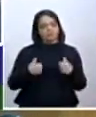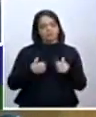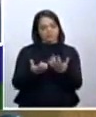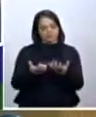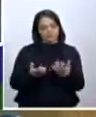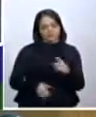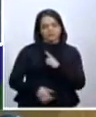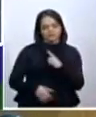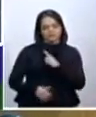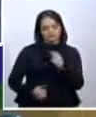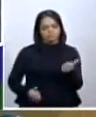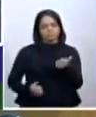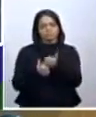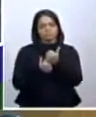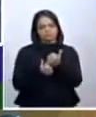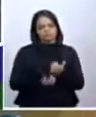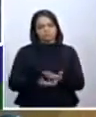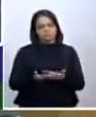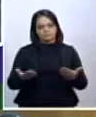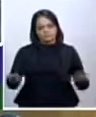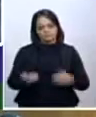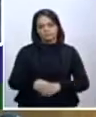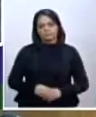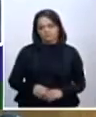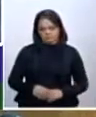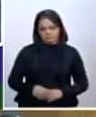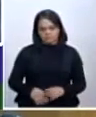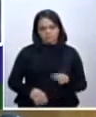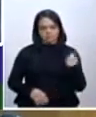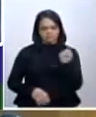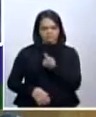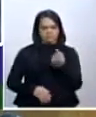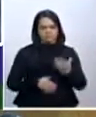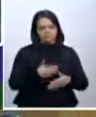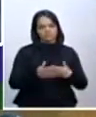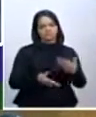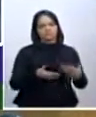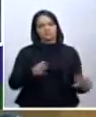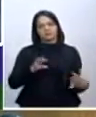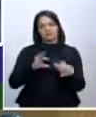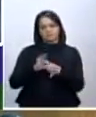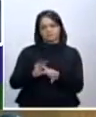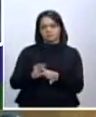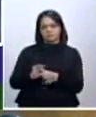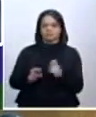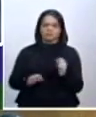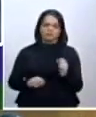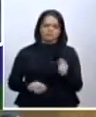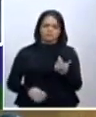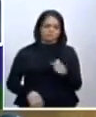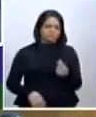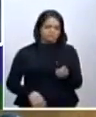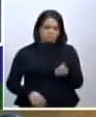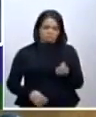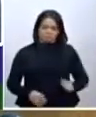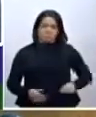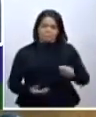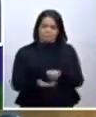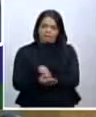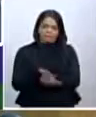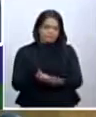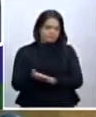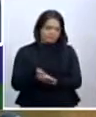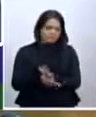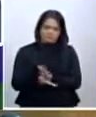ter esse apoio dos senhores para que a gente desenvolvesse essa parceria. É uma parceria sem custo, não tem